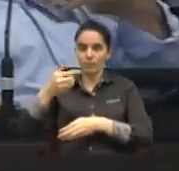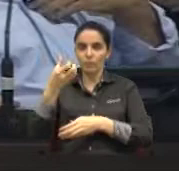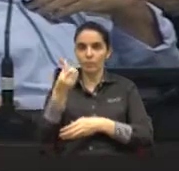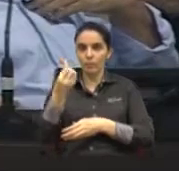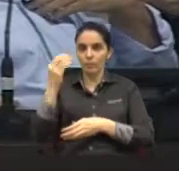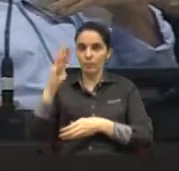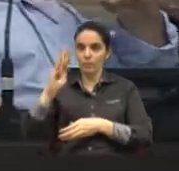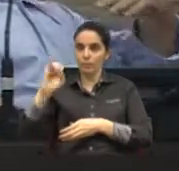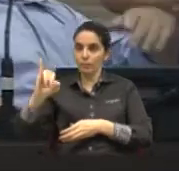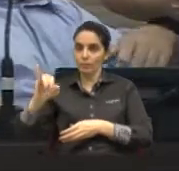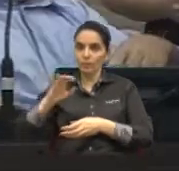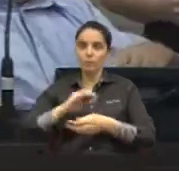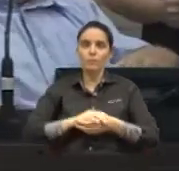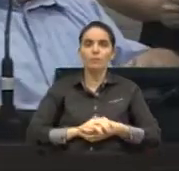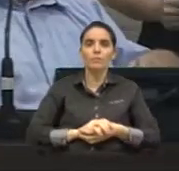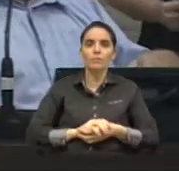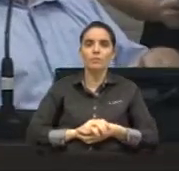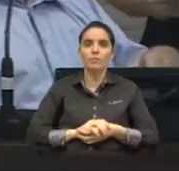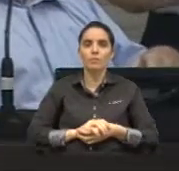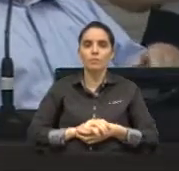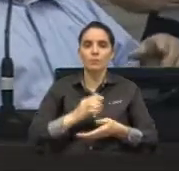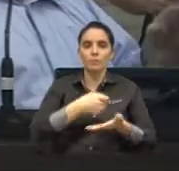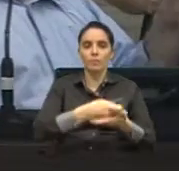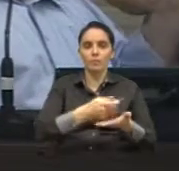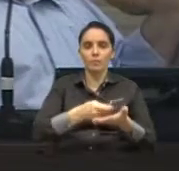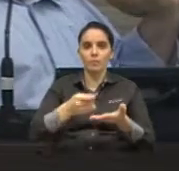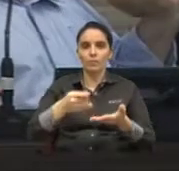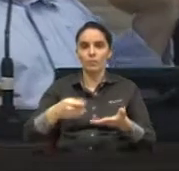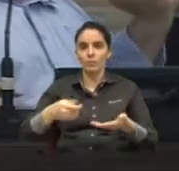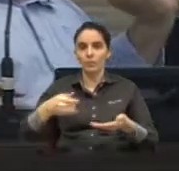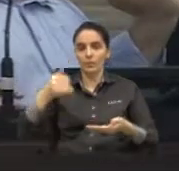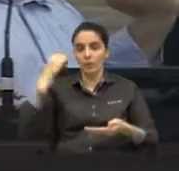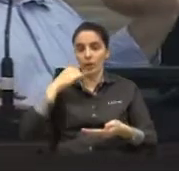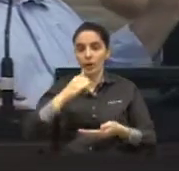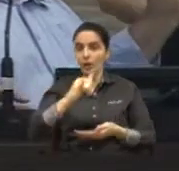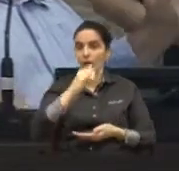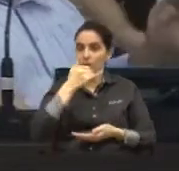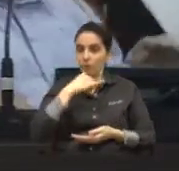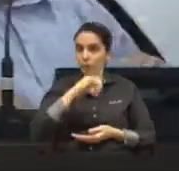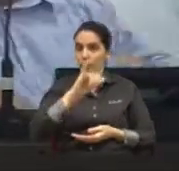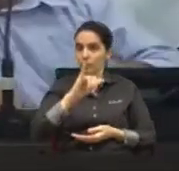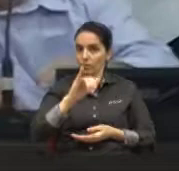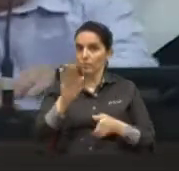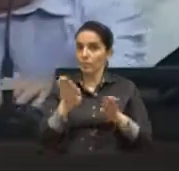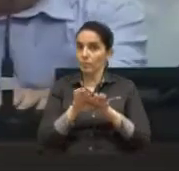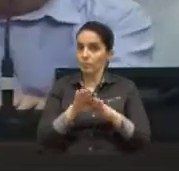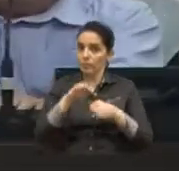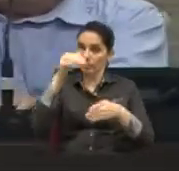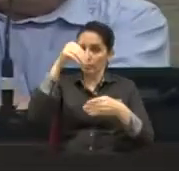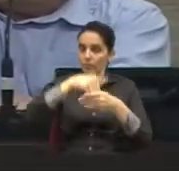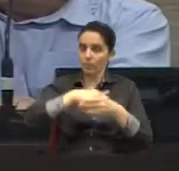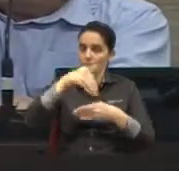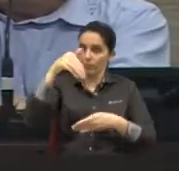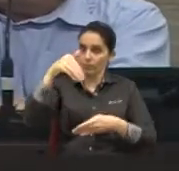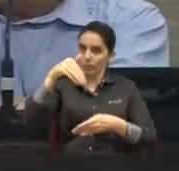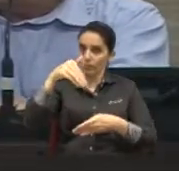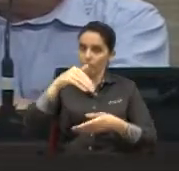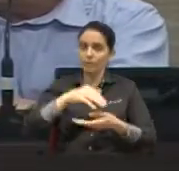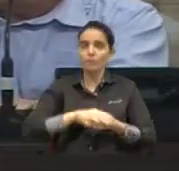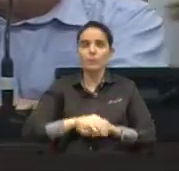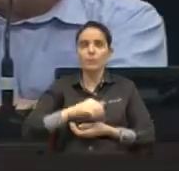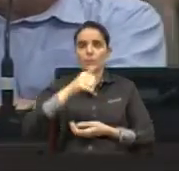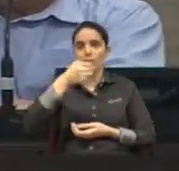recursos públicos para financiar as campanhas eleitorais e o sistema de votação. A moção de protesto